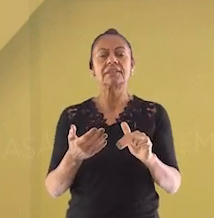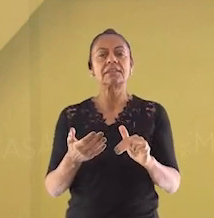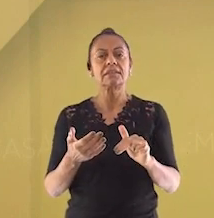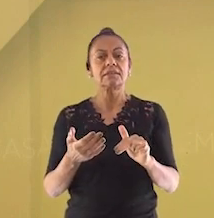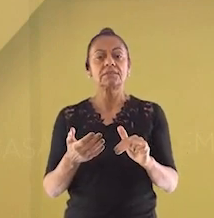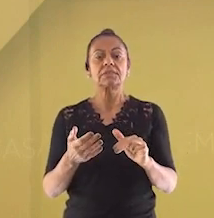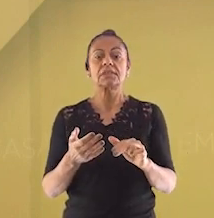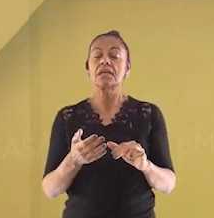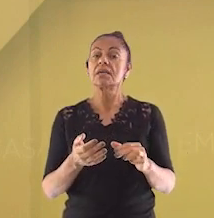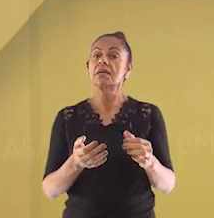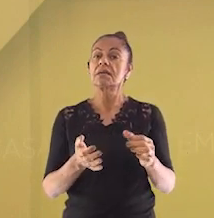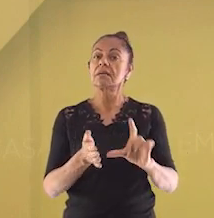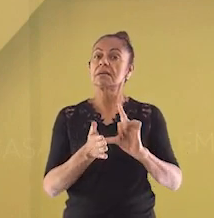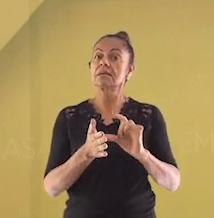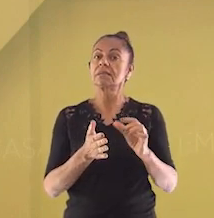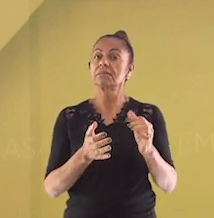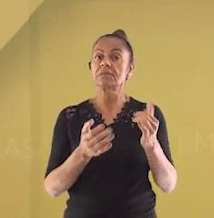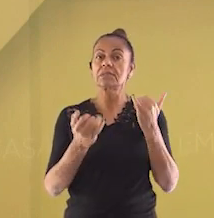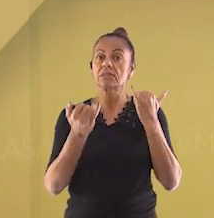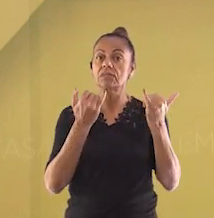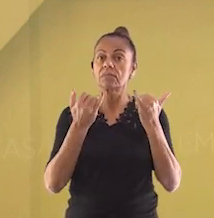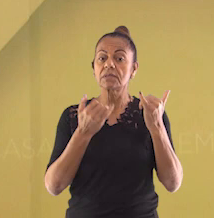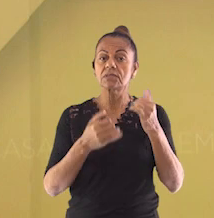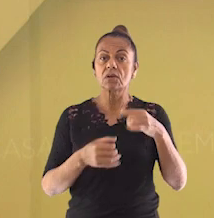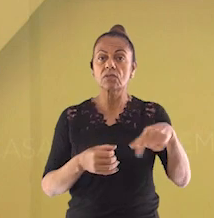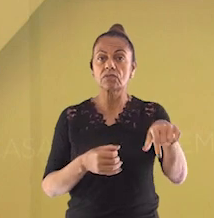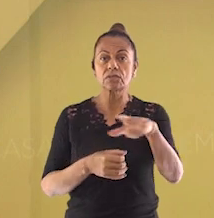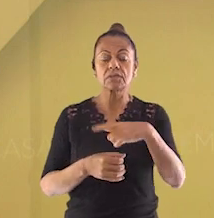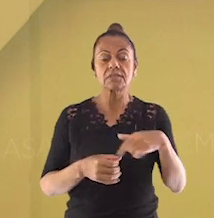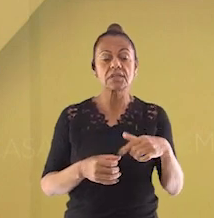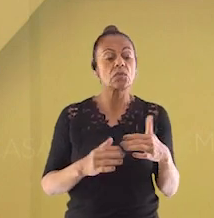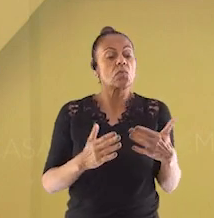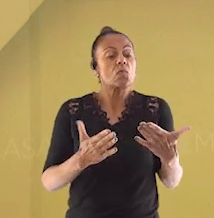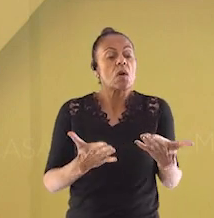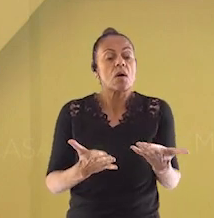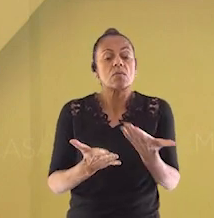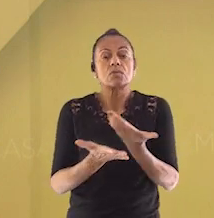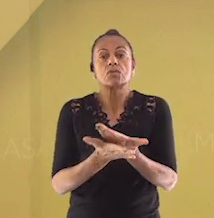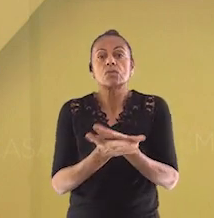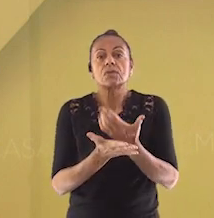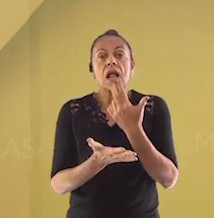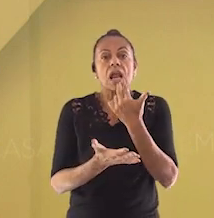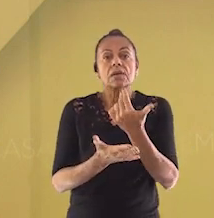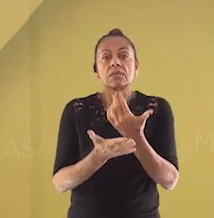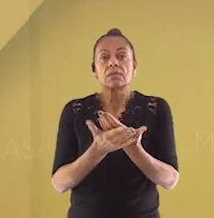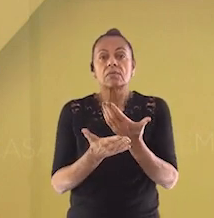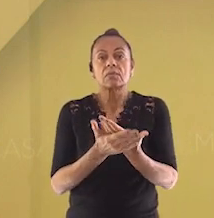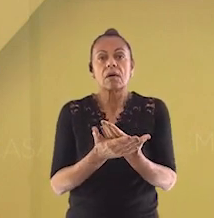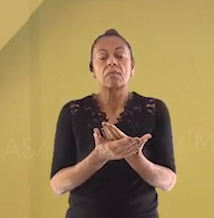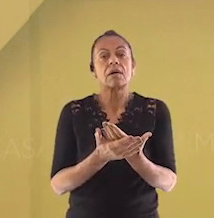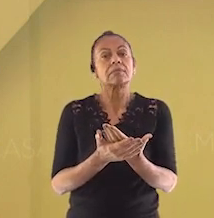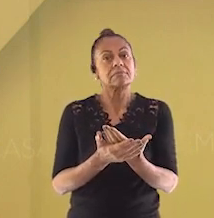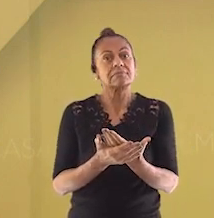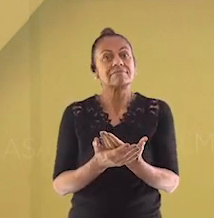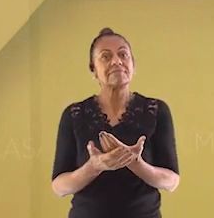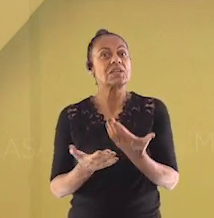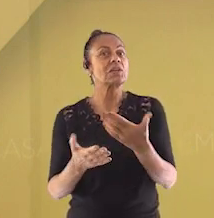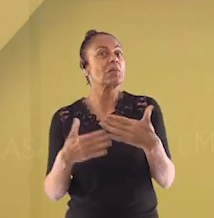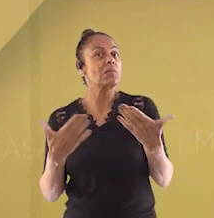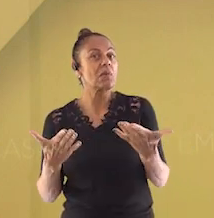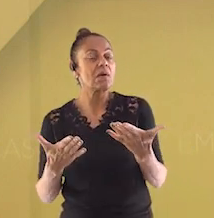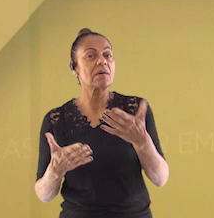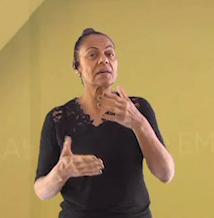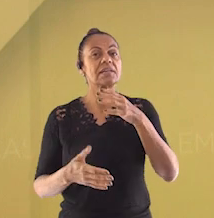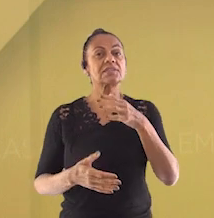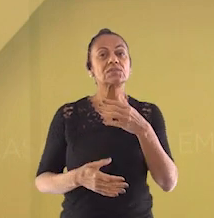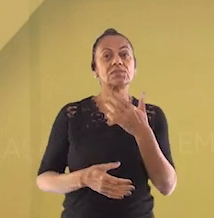é o português e que o seu idioma alvo o que você deseja estudar é o inglês selecione lições sobre o passado